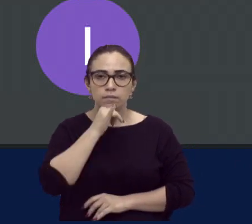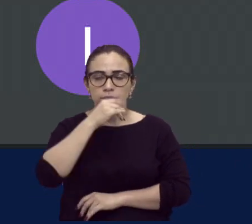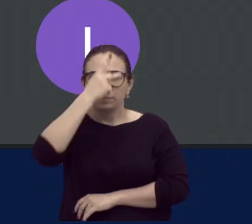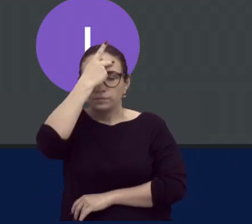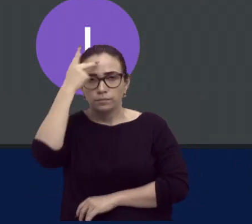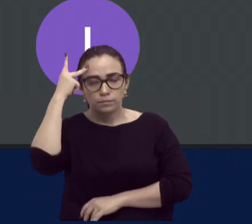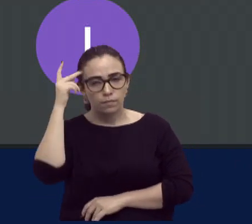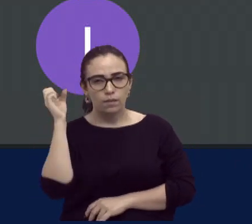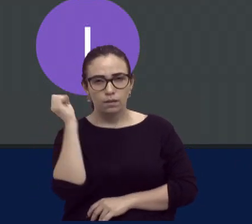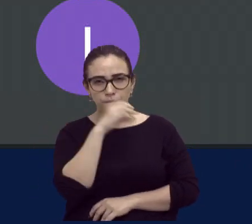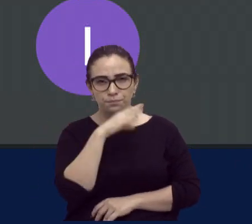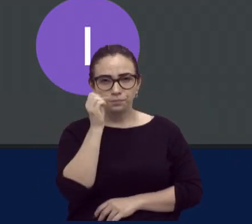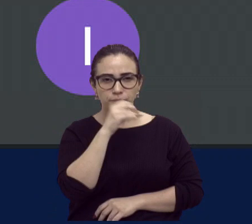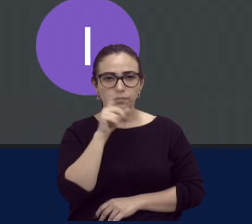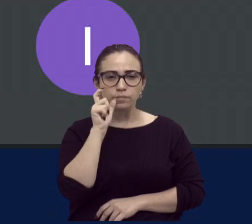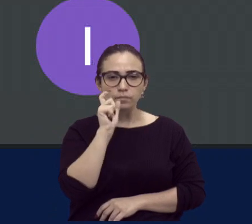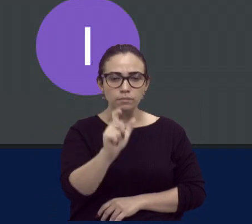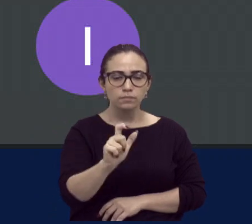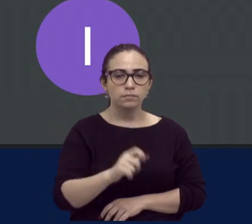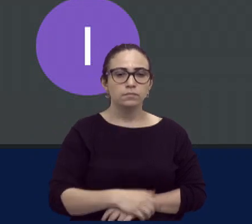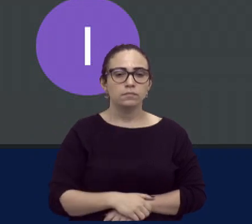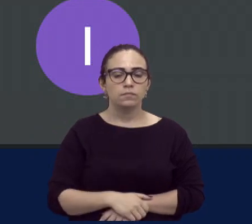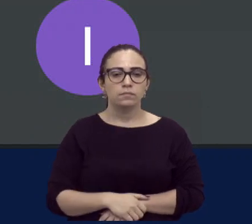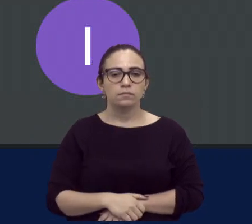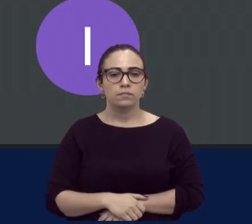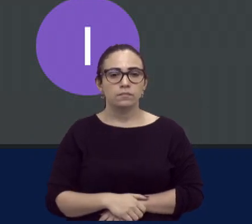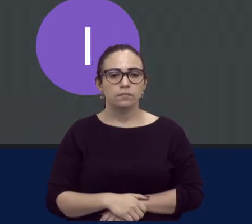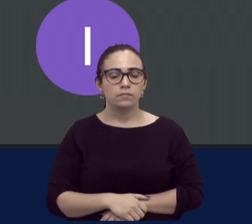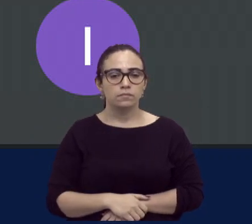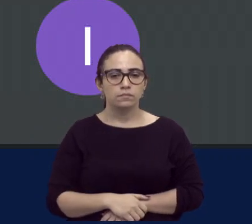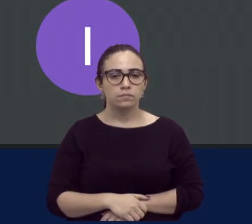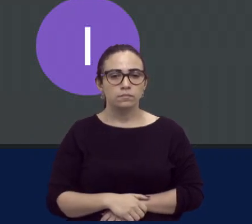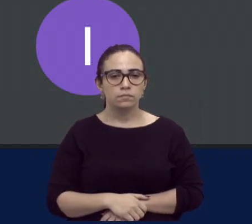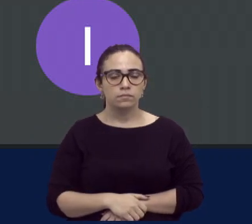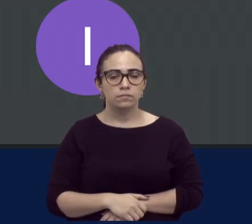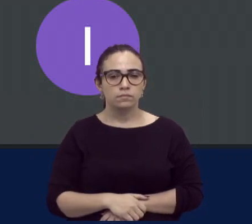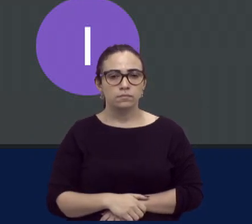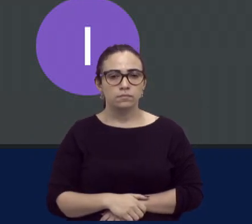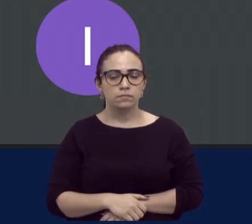você, e você depois, você naquele momento mesmo pode dizer assim,